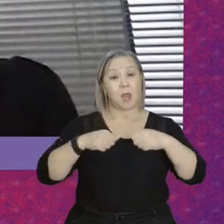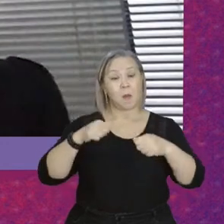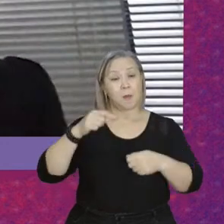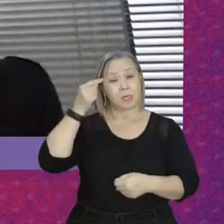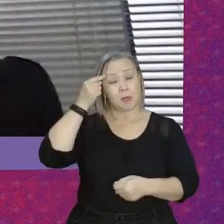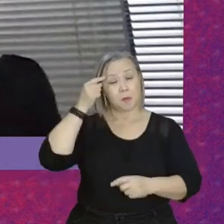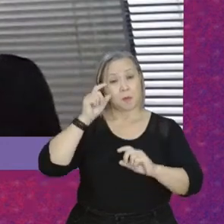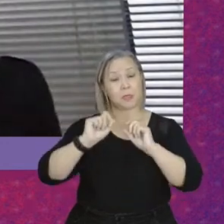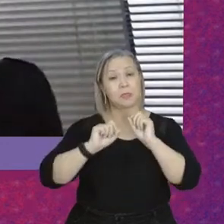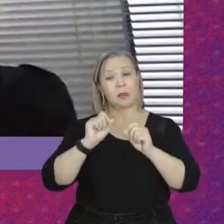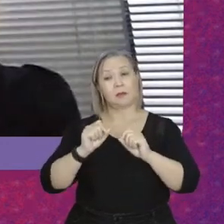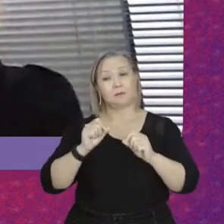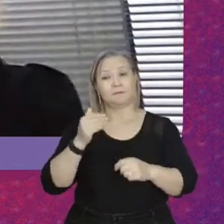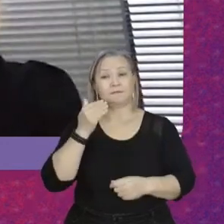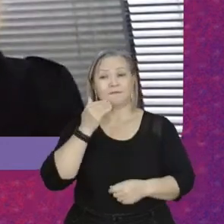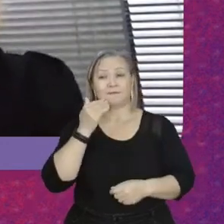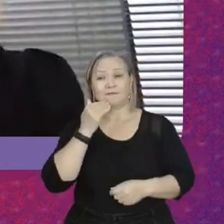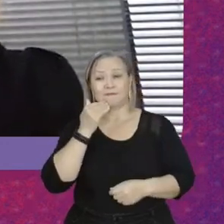né, que